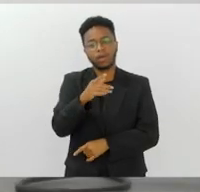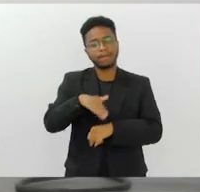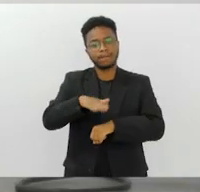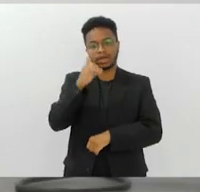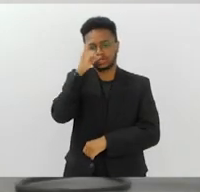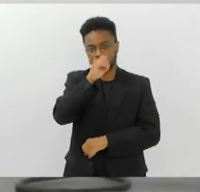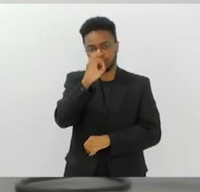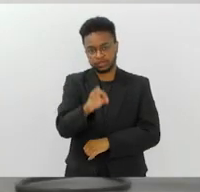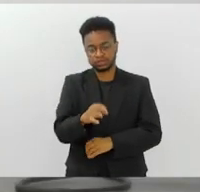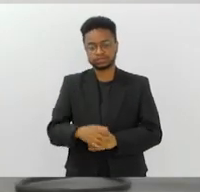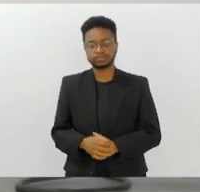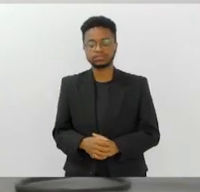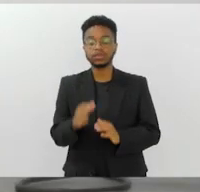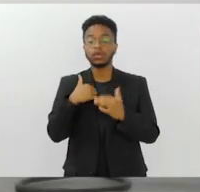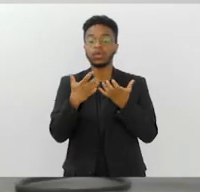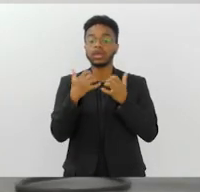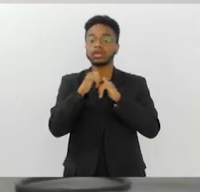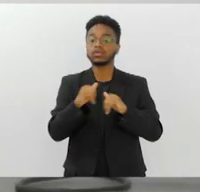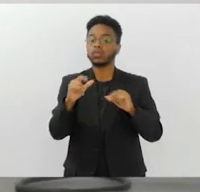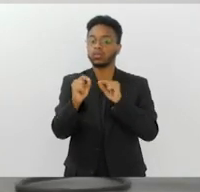Dani que